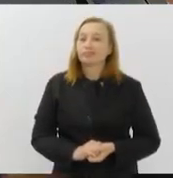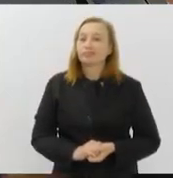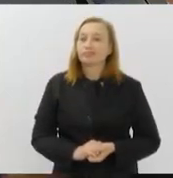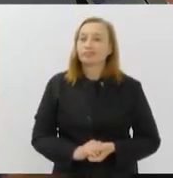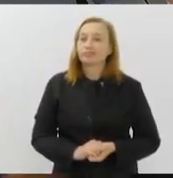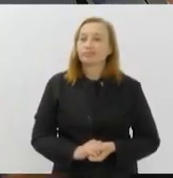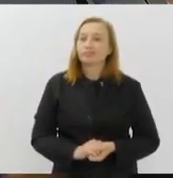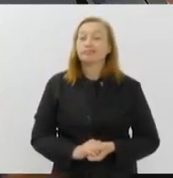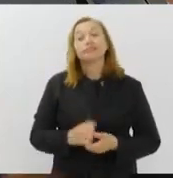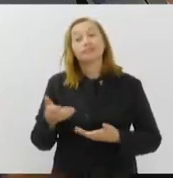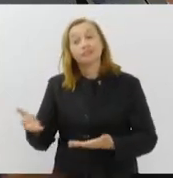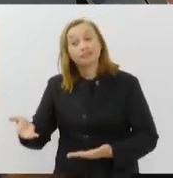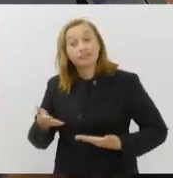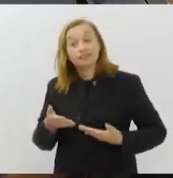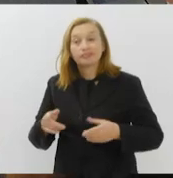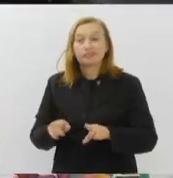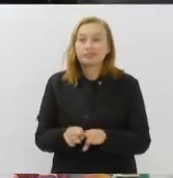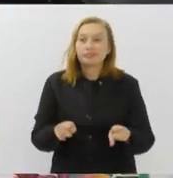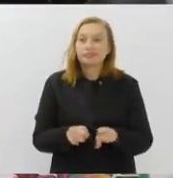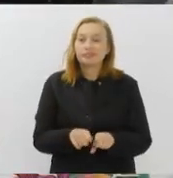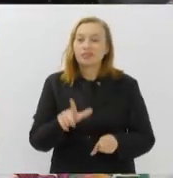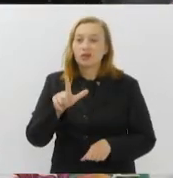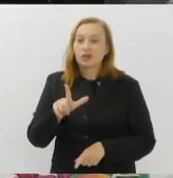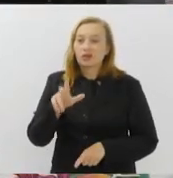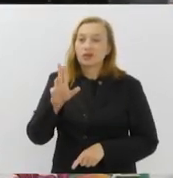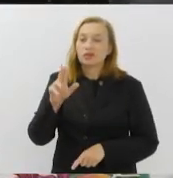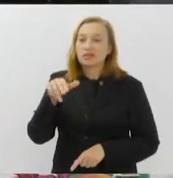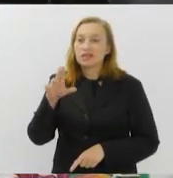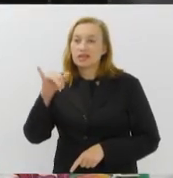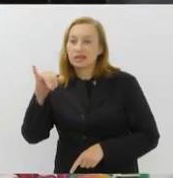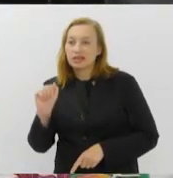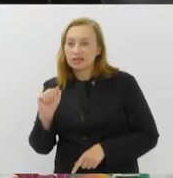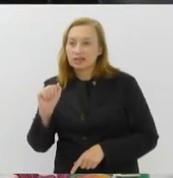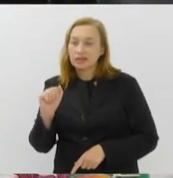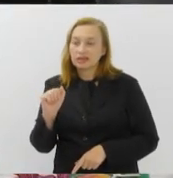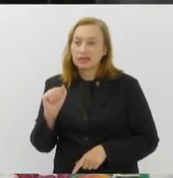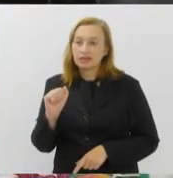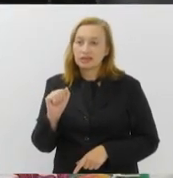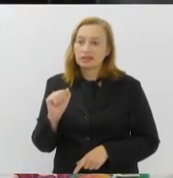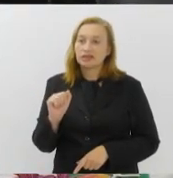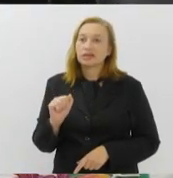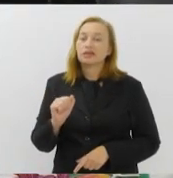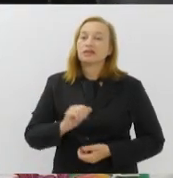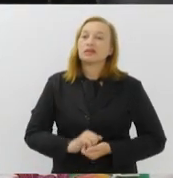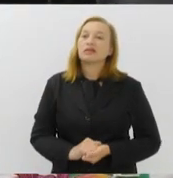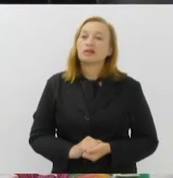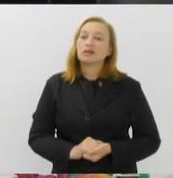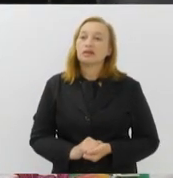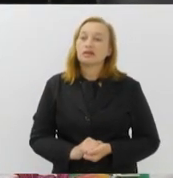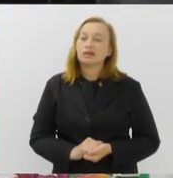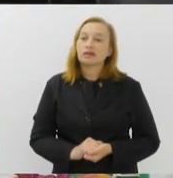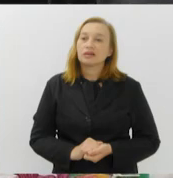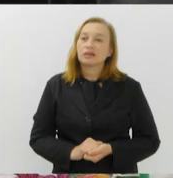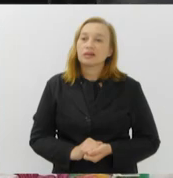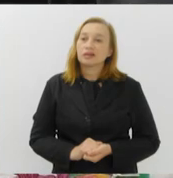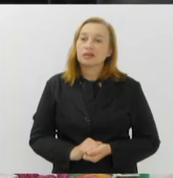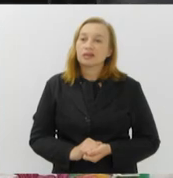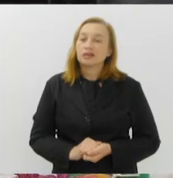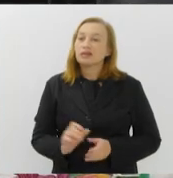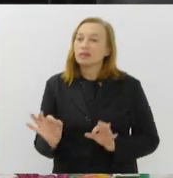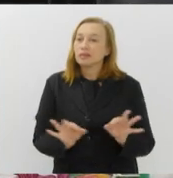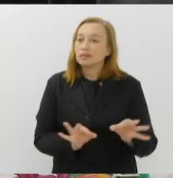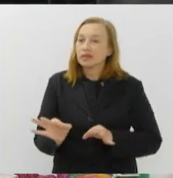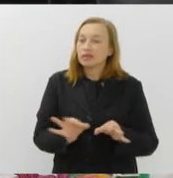E convidar também a senhora Luciana Ferreira de Almeida, que é superintendente da Superintendência de